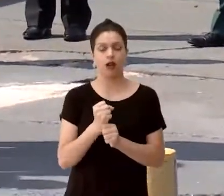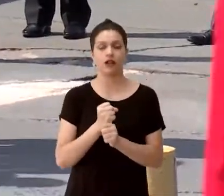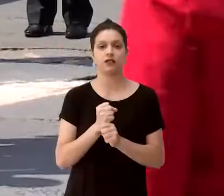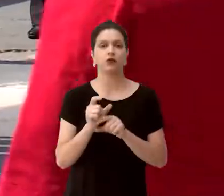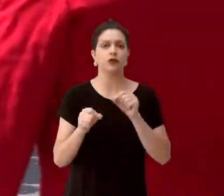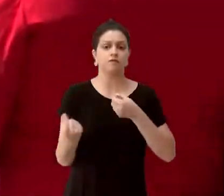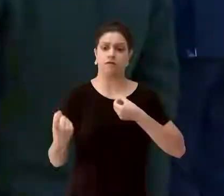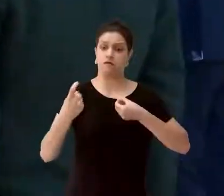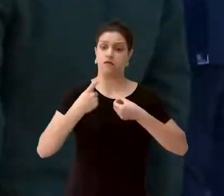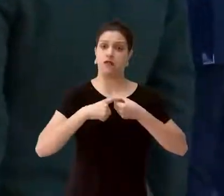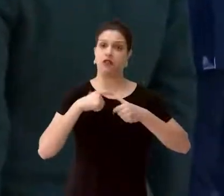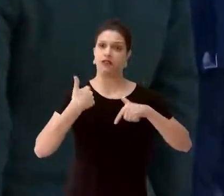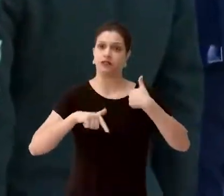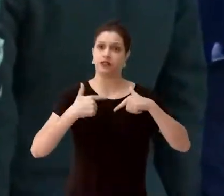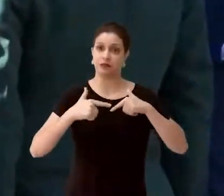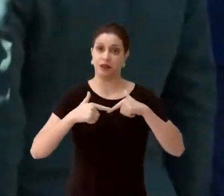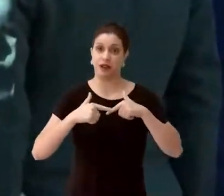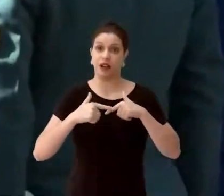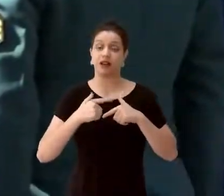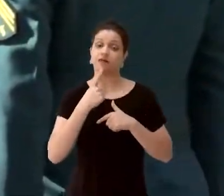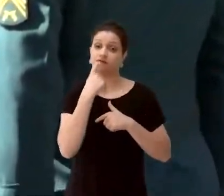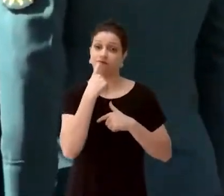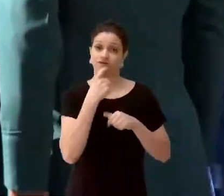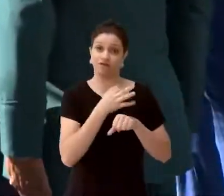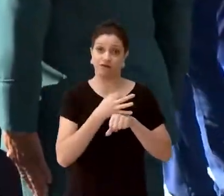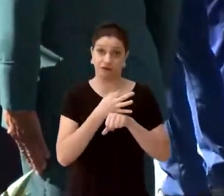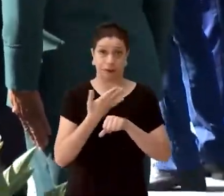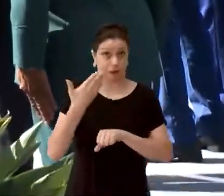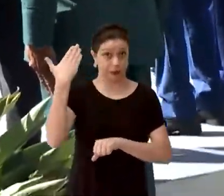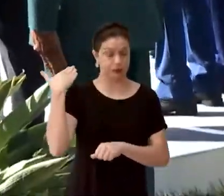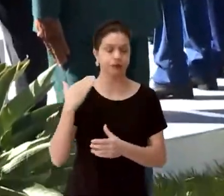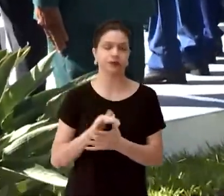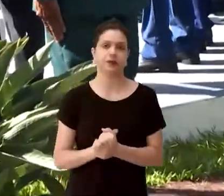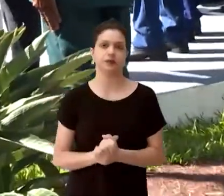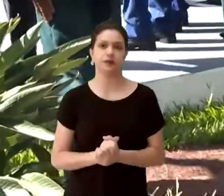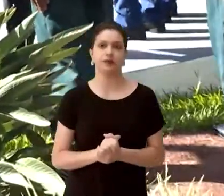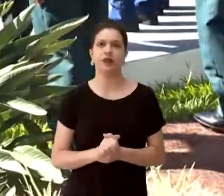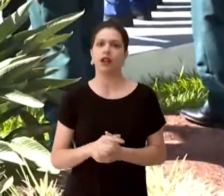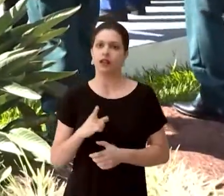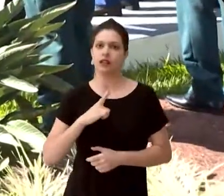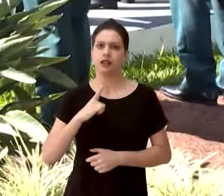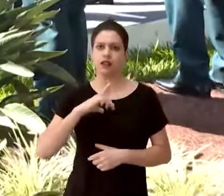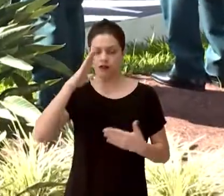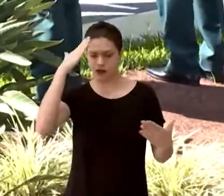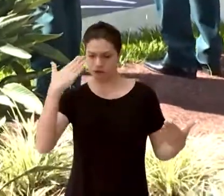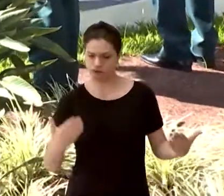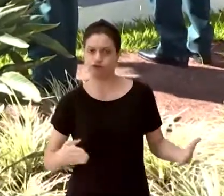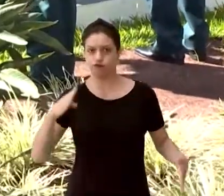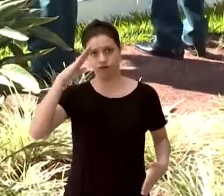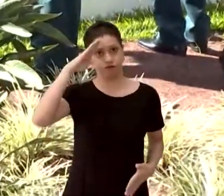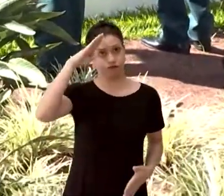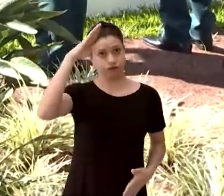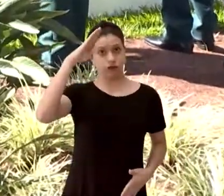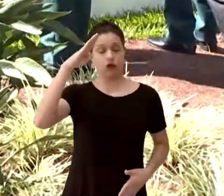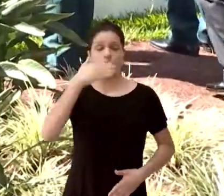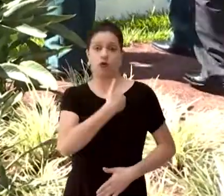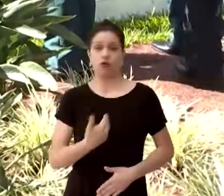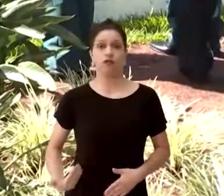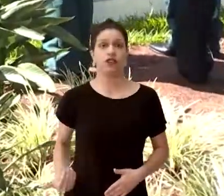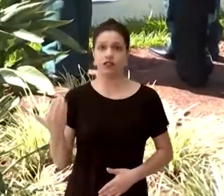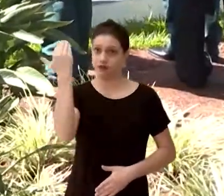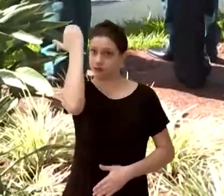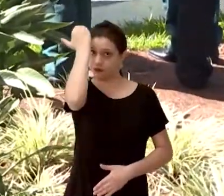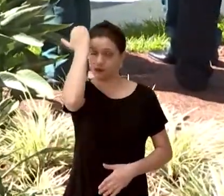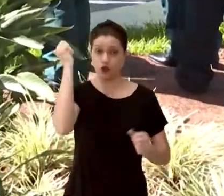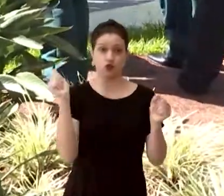recesso parlamentar. Após a cerimônia militar, o governador Reinaldo Azambuja, juntamente com o presidente da Casa, deputado Paulo